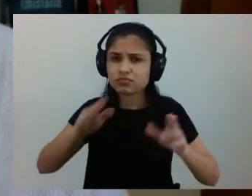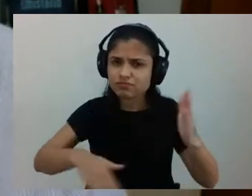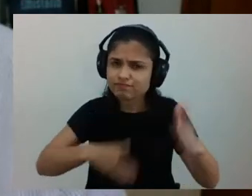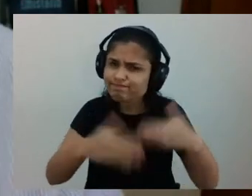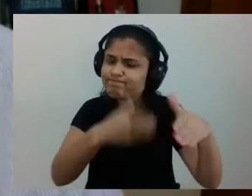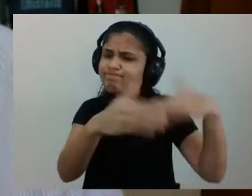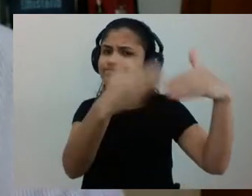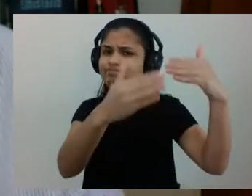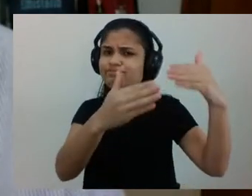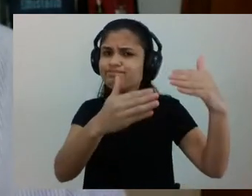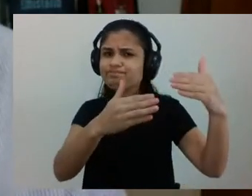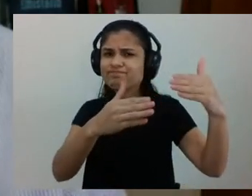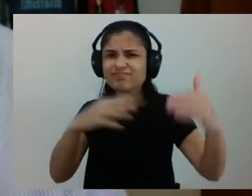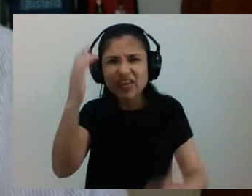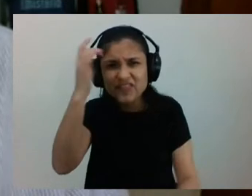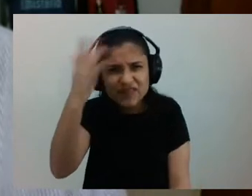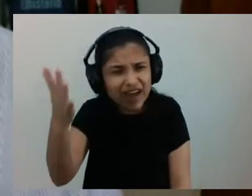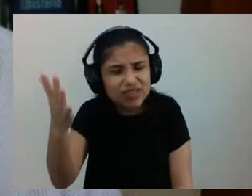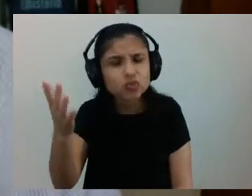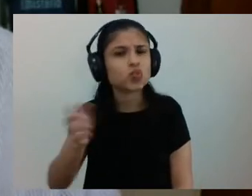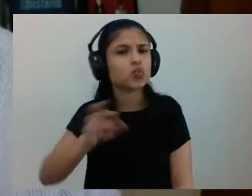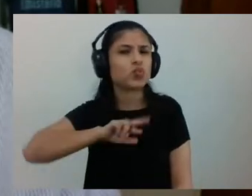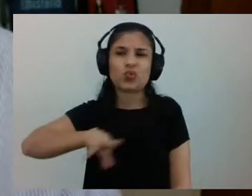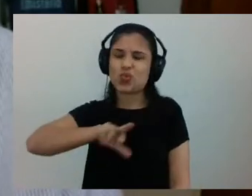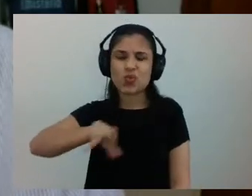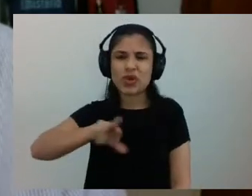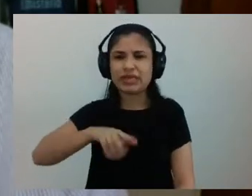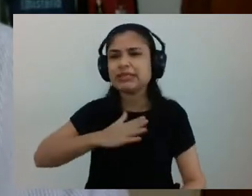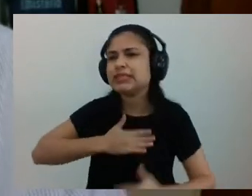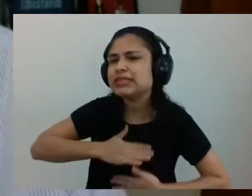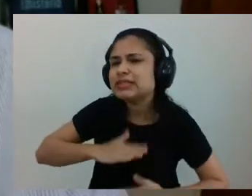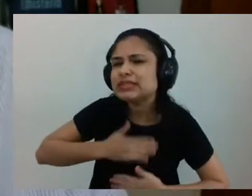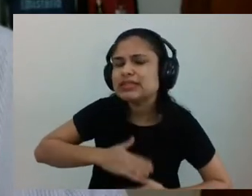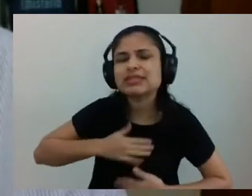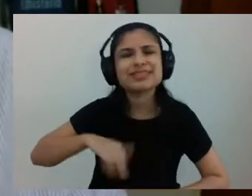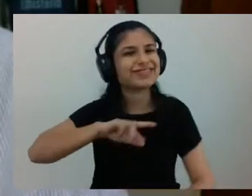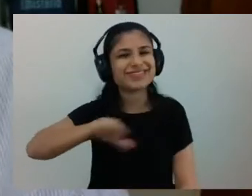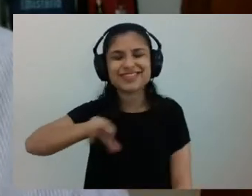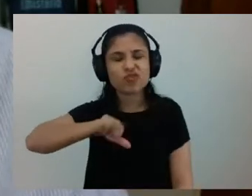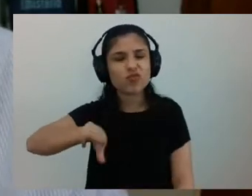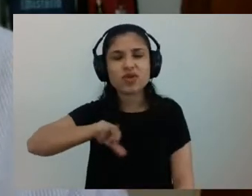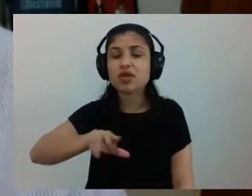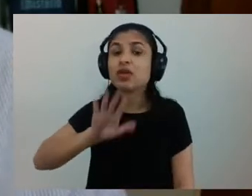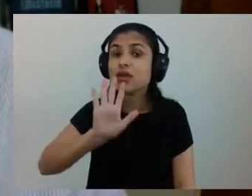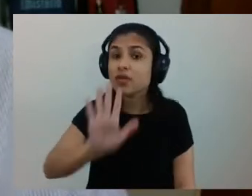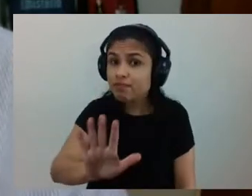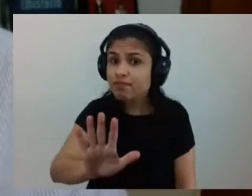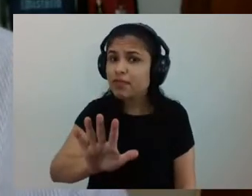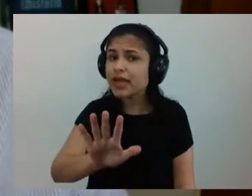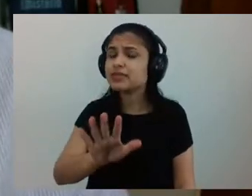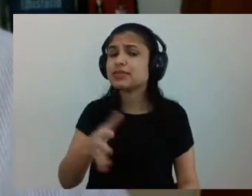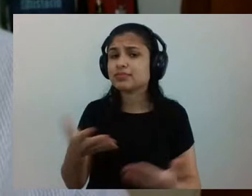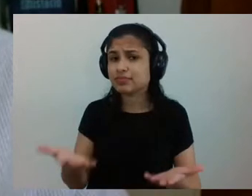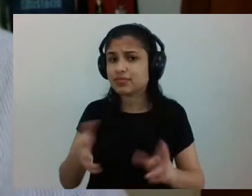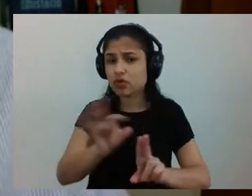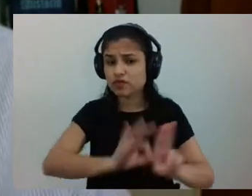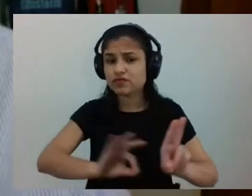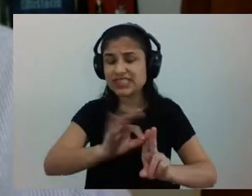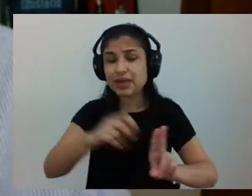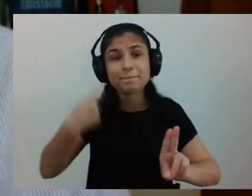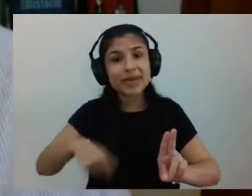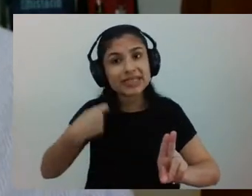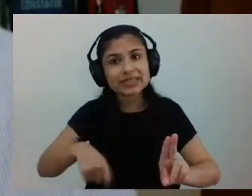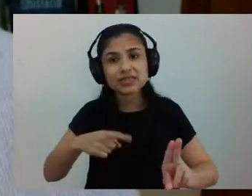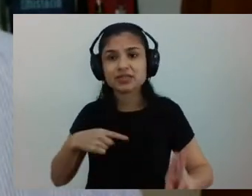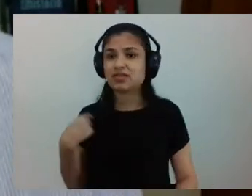ser dias fáceis. Não vão ser situações tranquilas, mas justamente por isso é que a UFSCar precisa de nós,